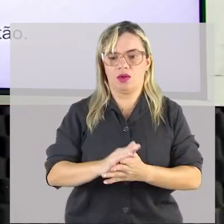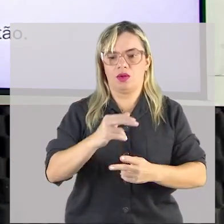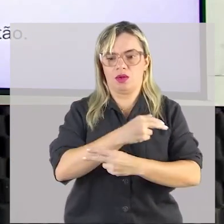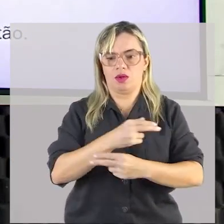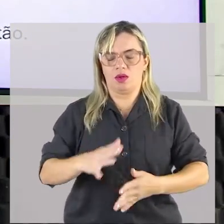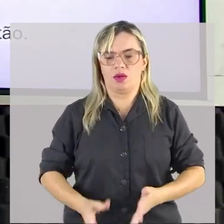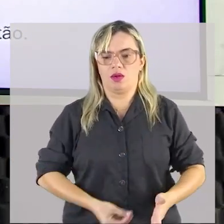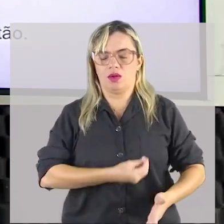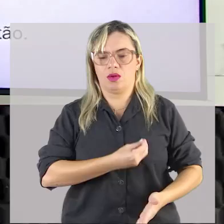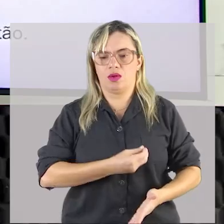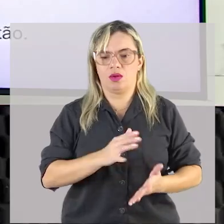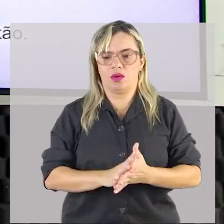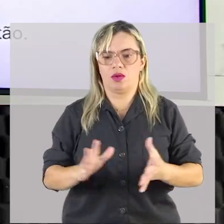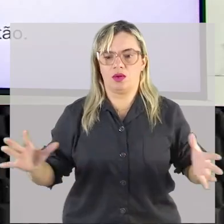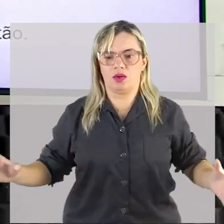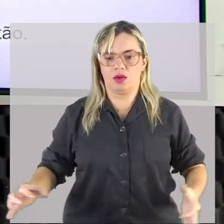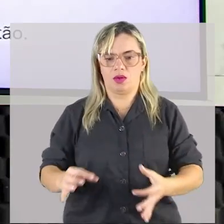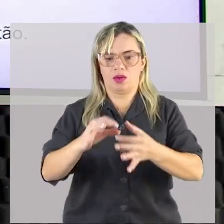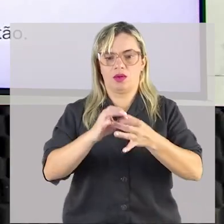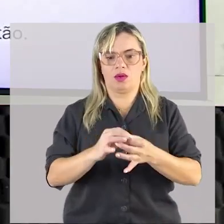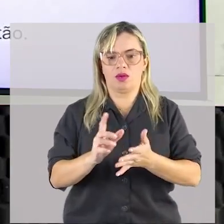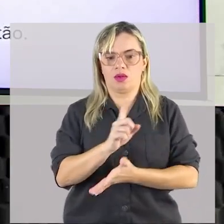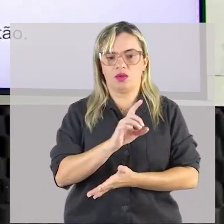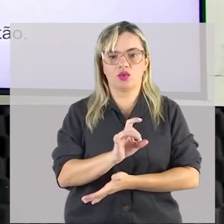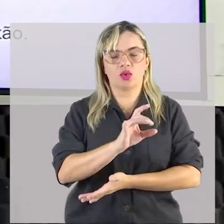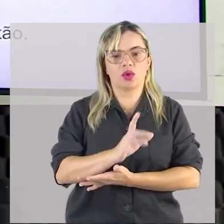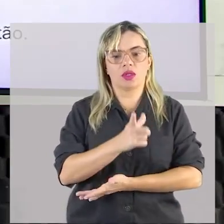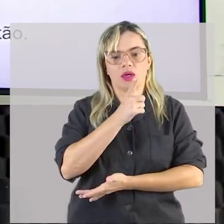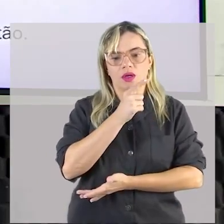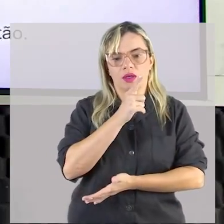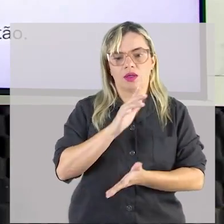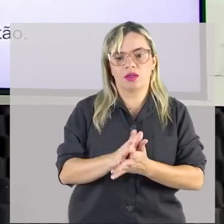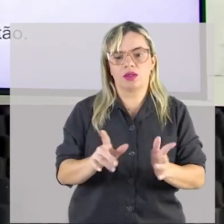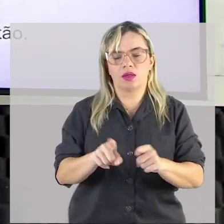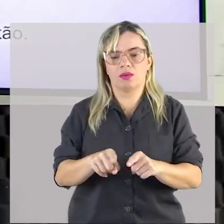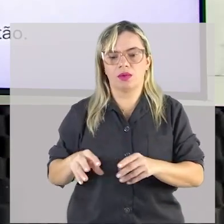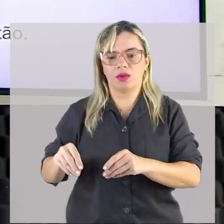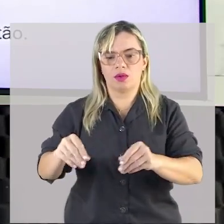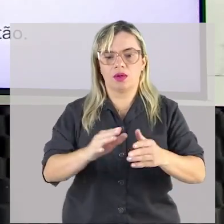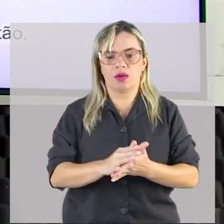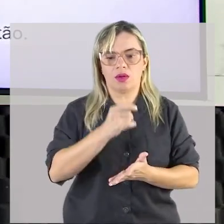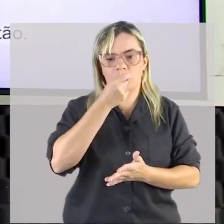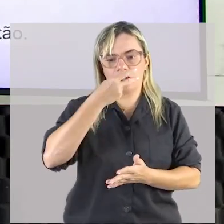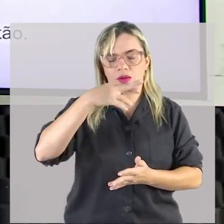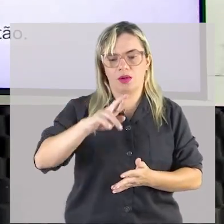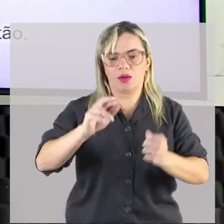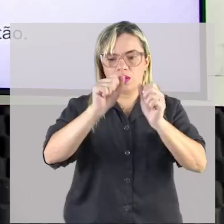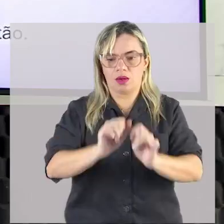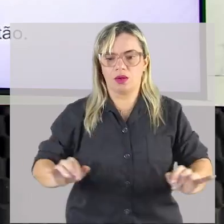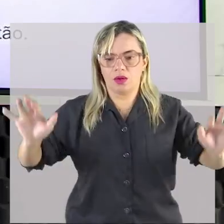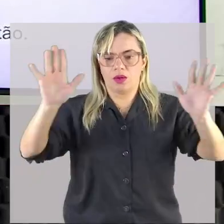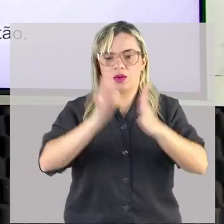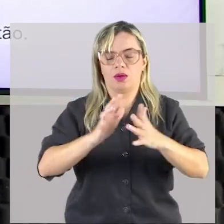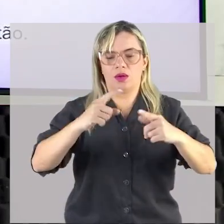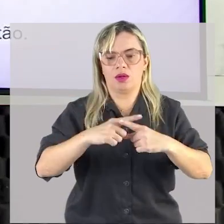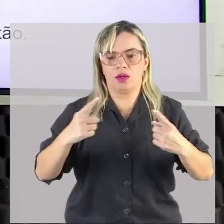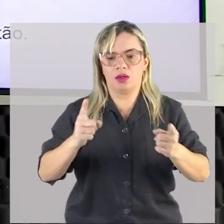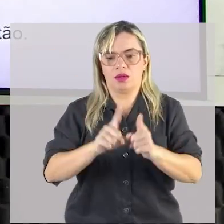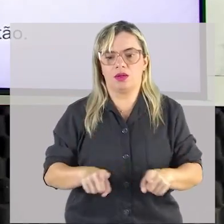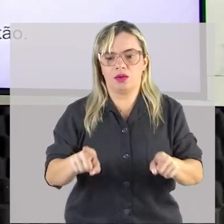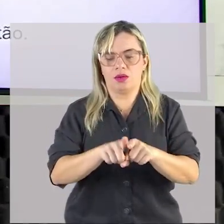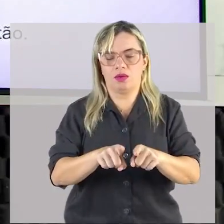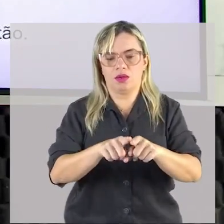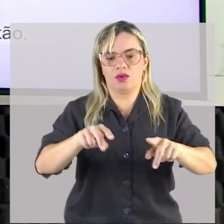seres vivos dependem não apenas da água, do solo e do ar, mas também dos outros